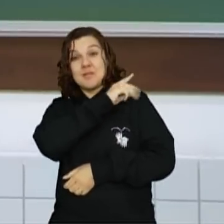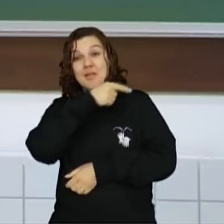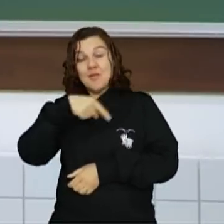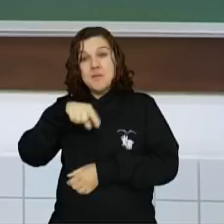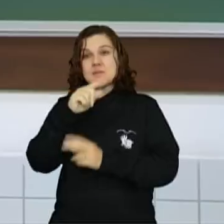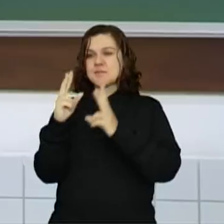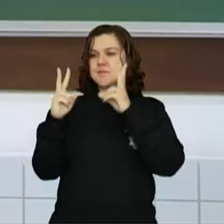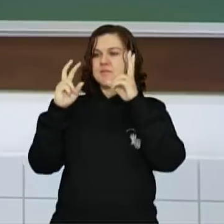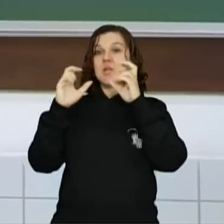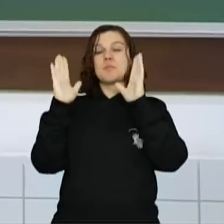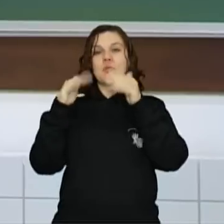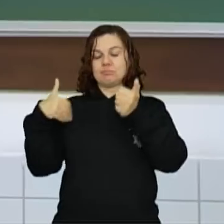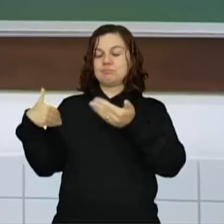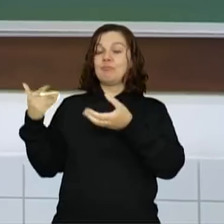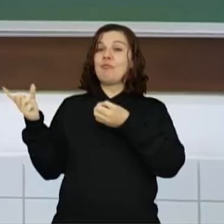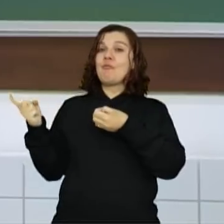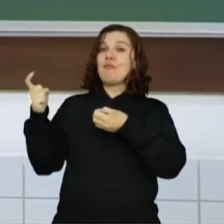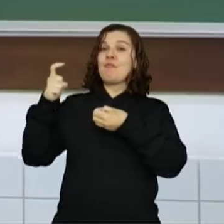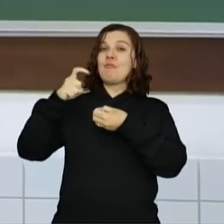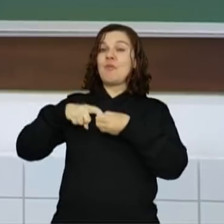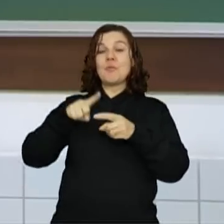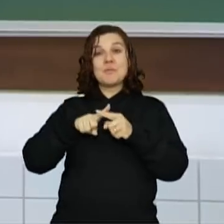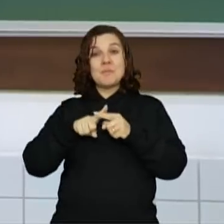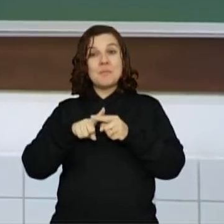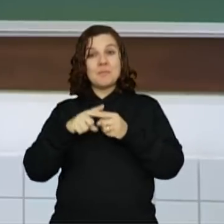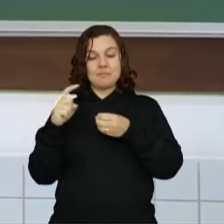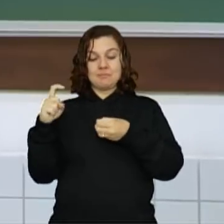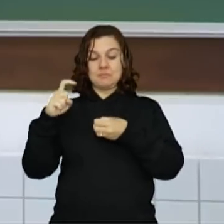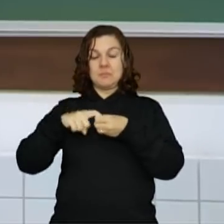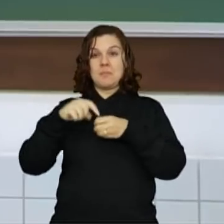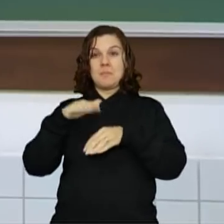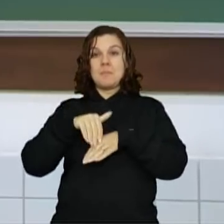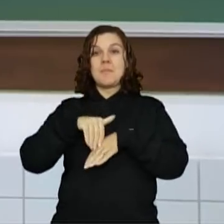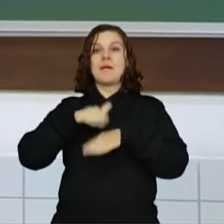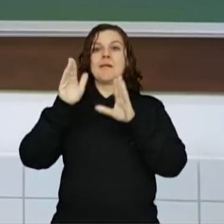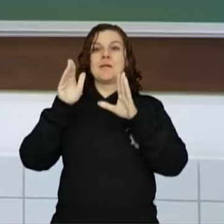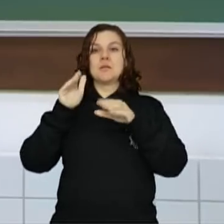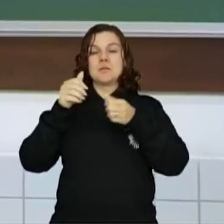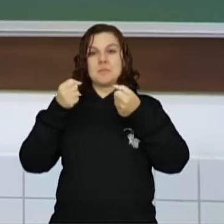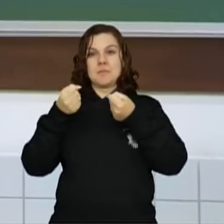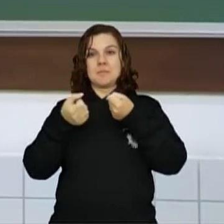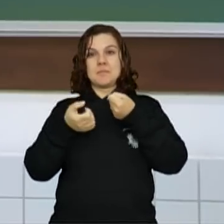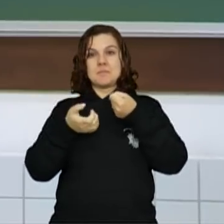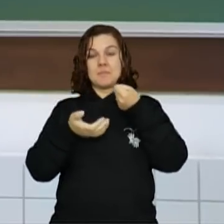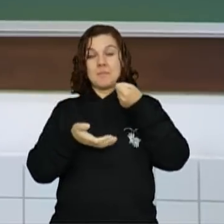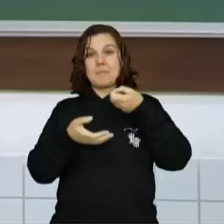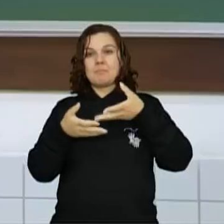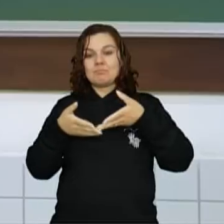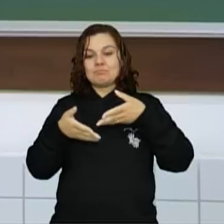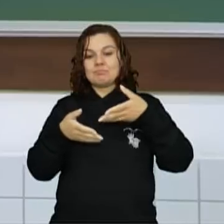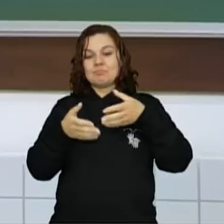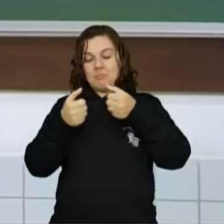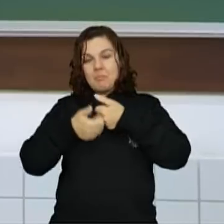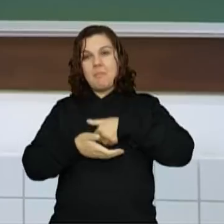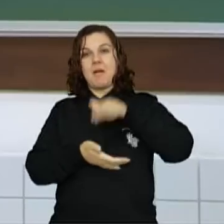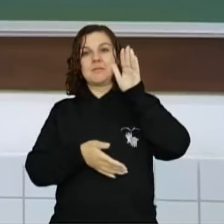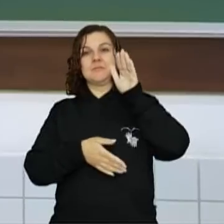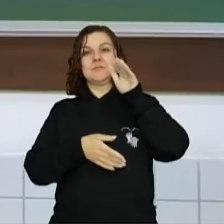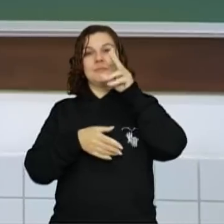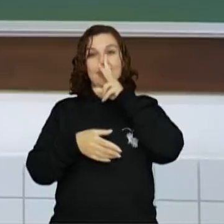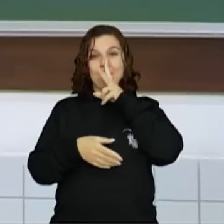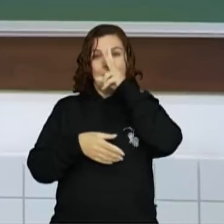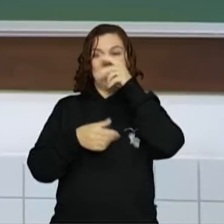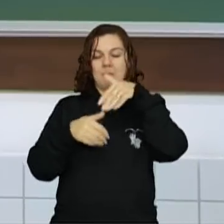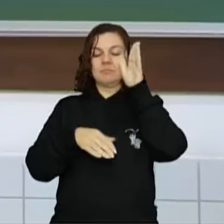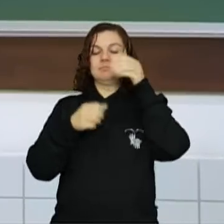esses assuntos são retomados de uma maneira mais ampla. Então, se